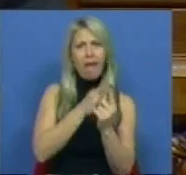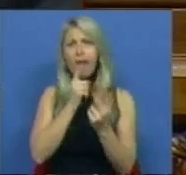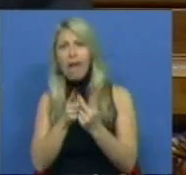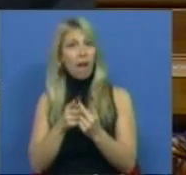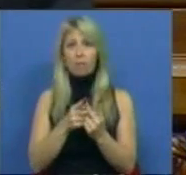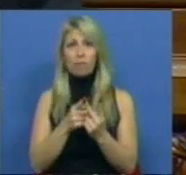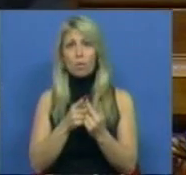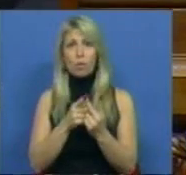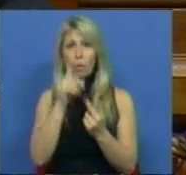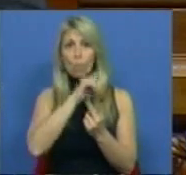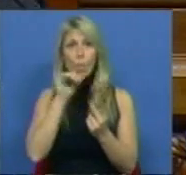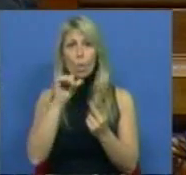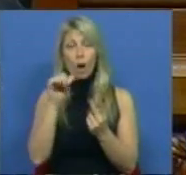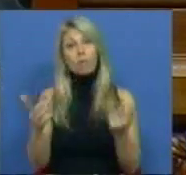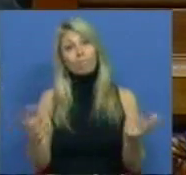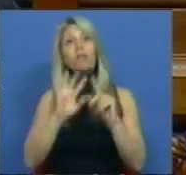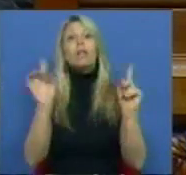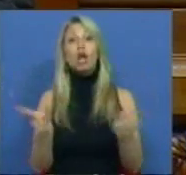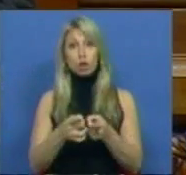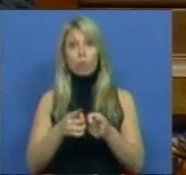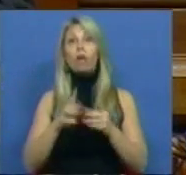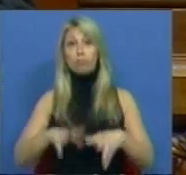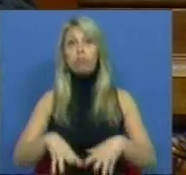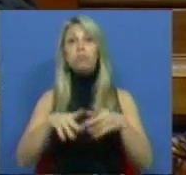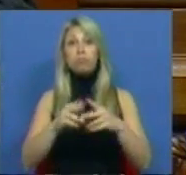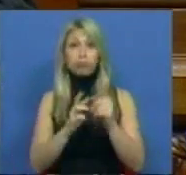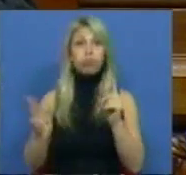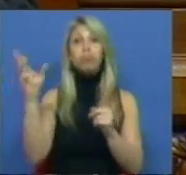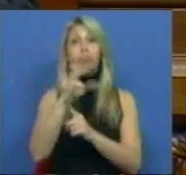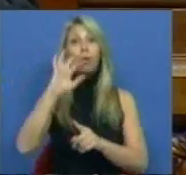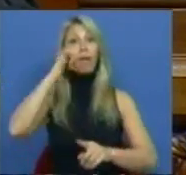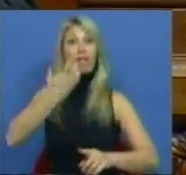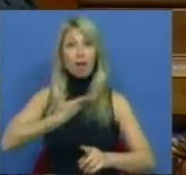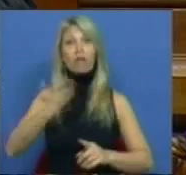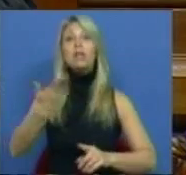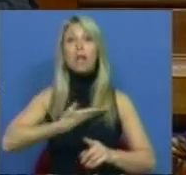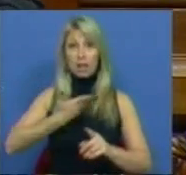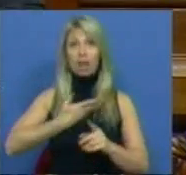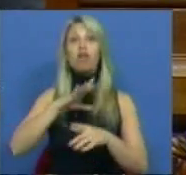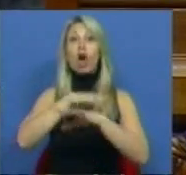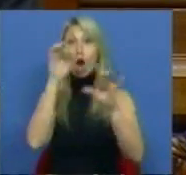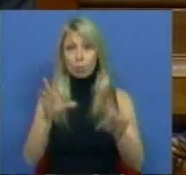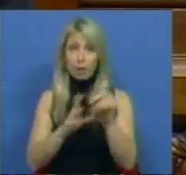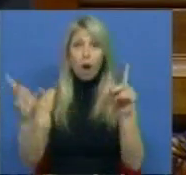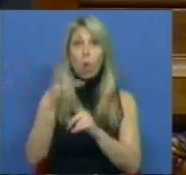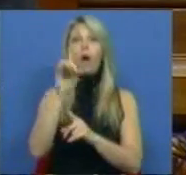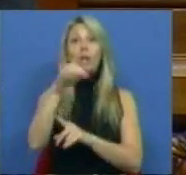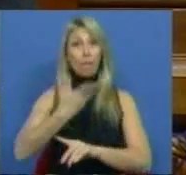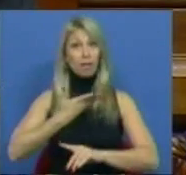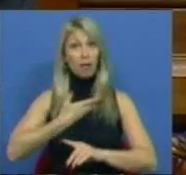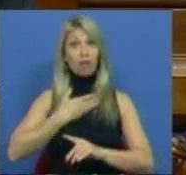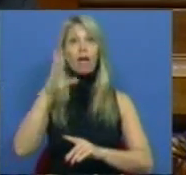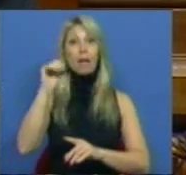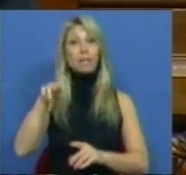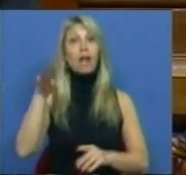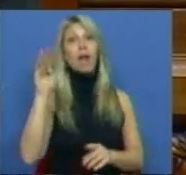resumo, cresceu o déficit, cresceu a dívida dos hospitais e cresceu a dívida do SNS. E